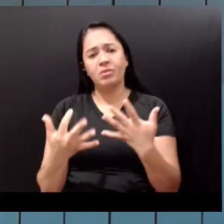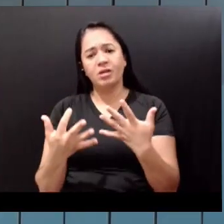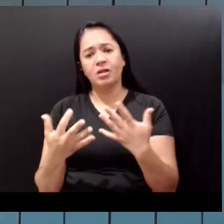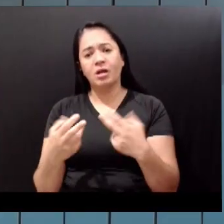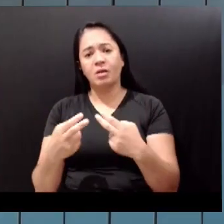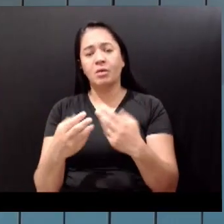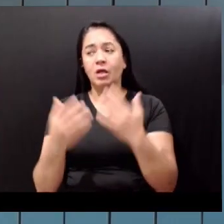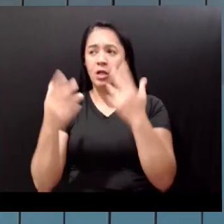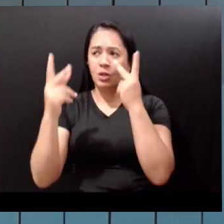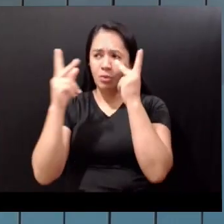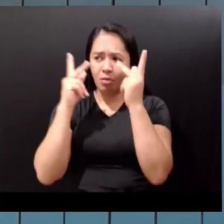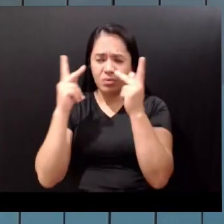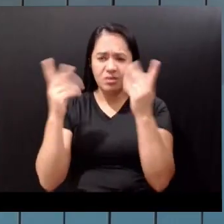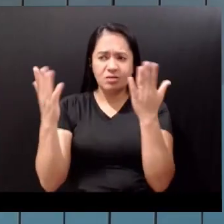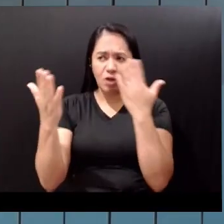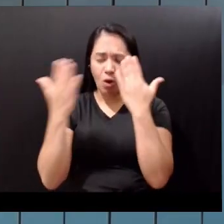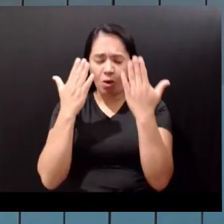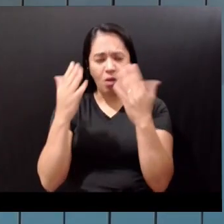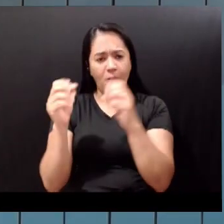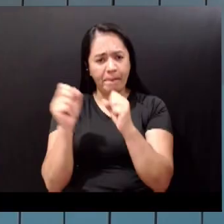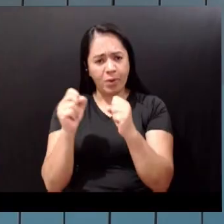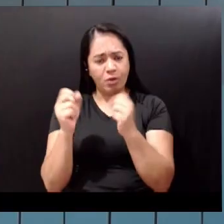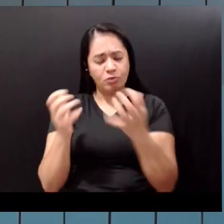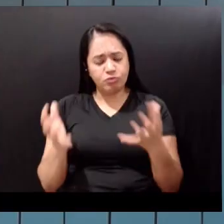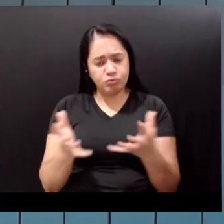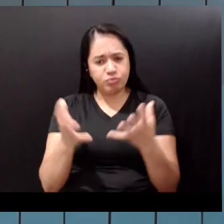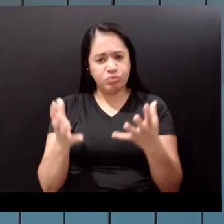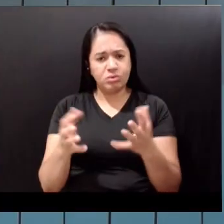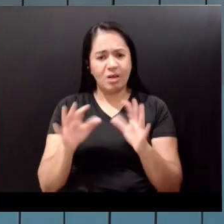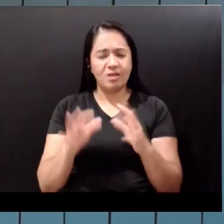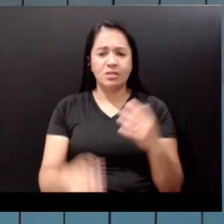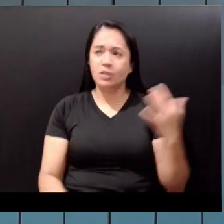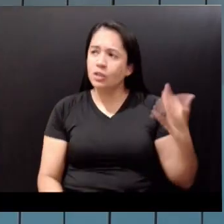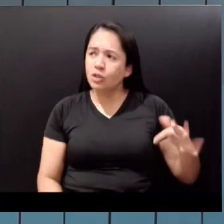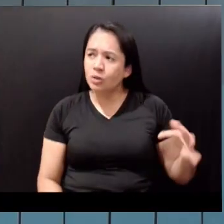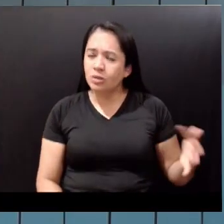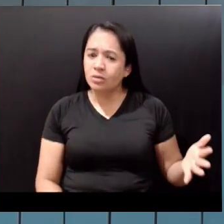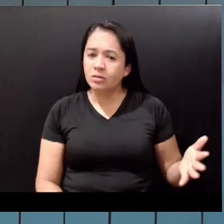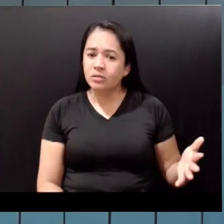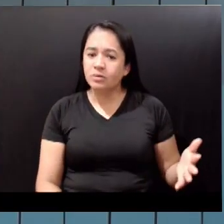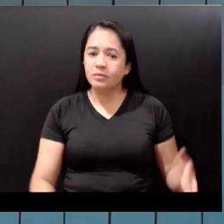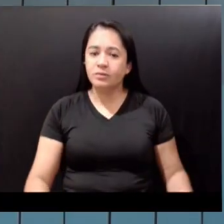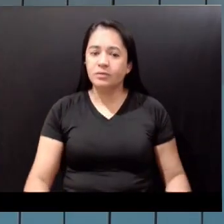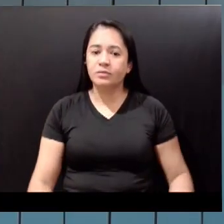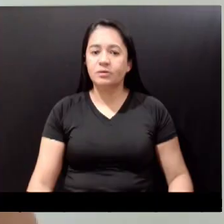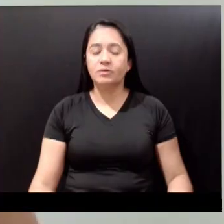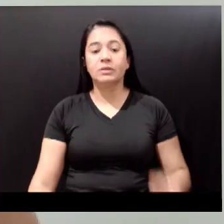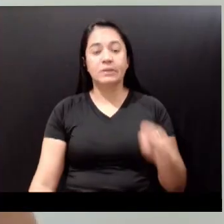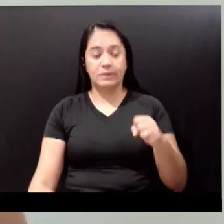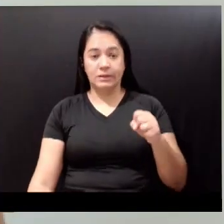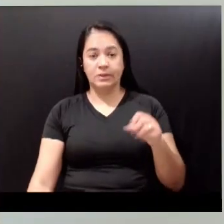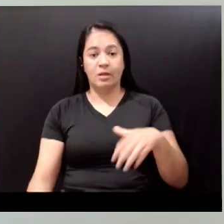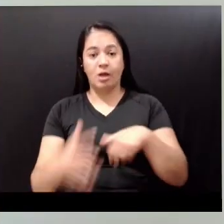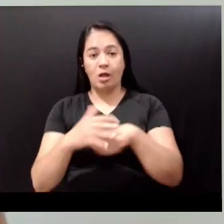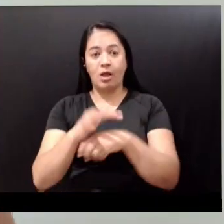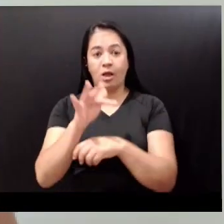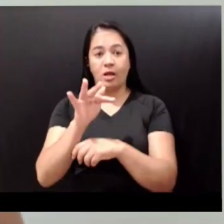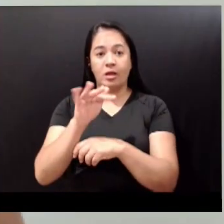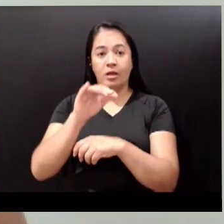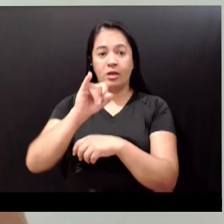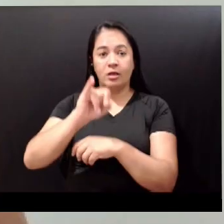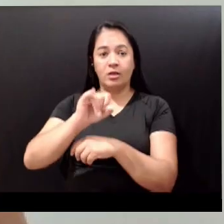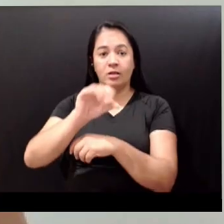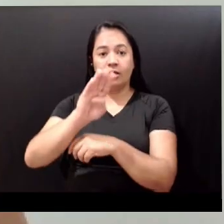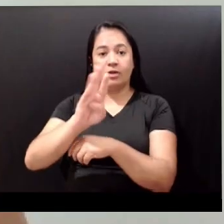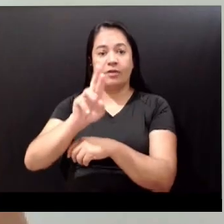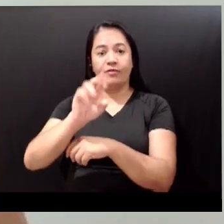fala do fator psicológico, que pode até intensificar essas dores. A fibromialgia, assim como